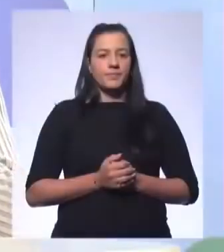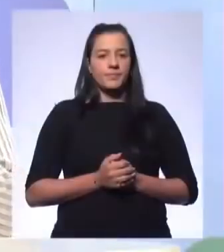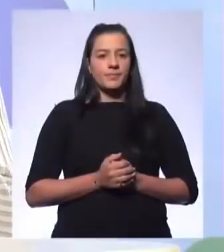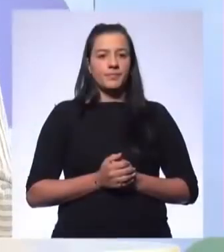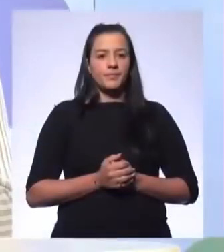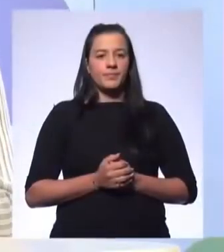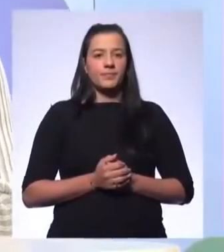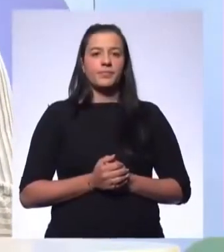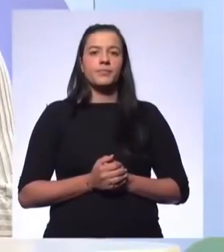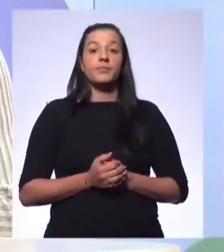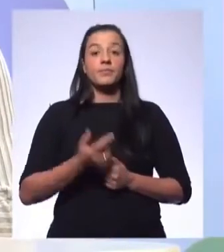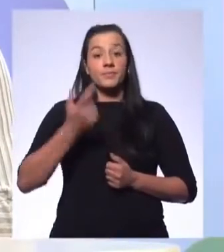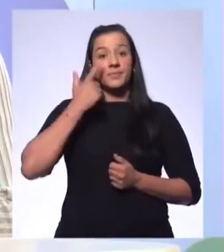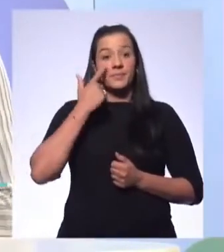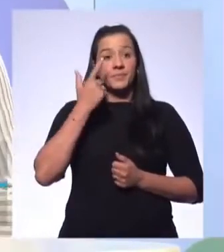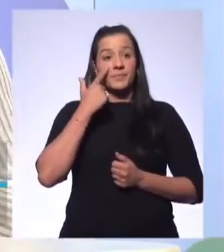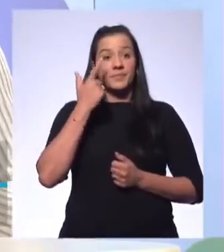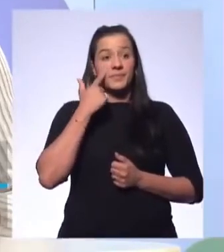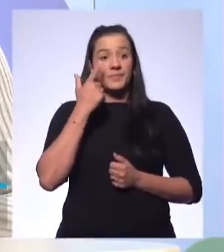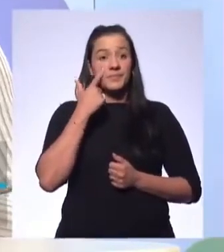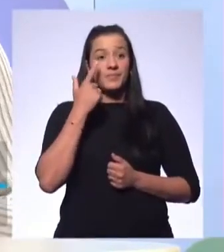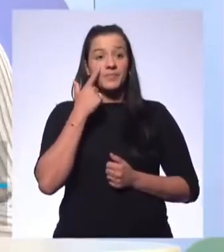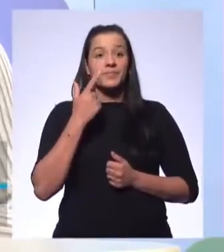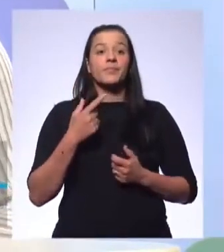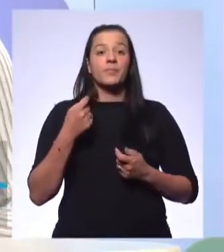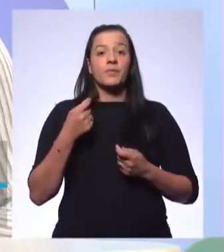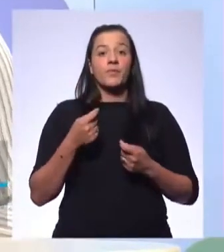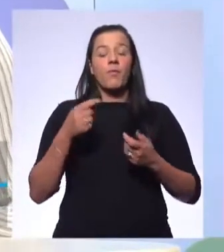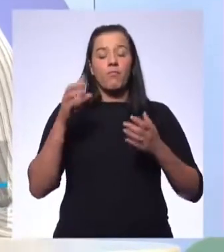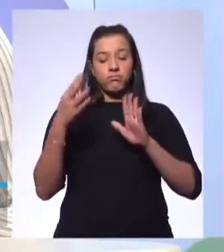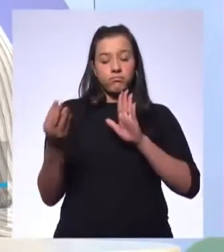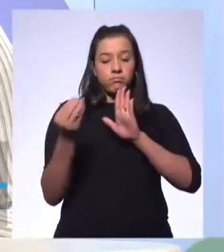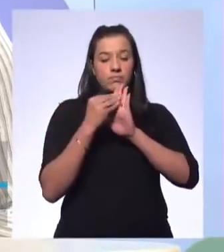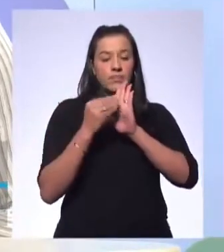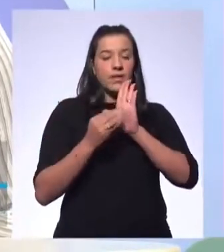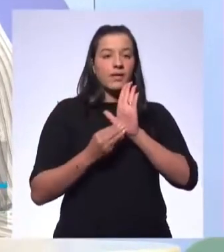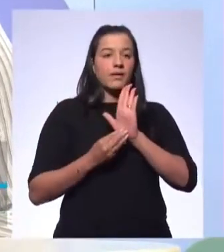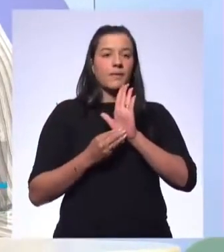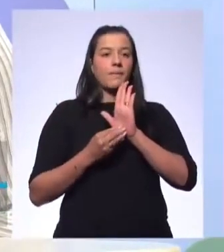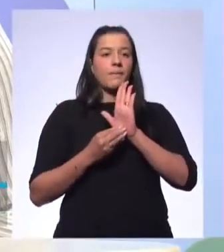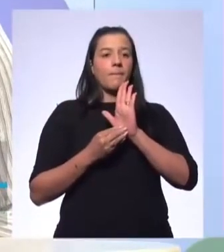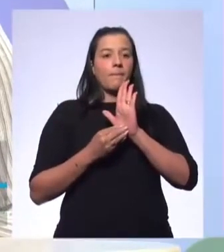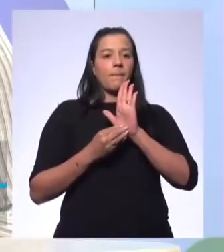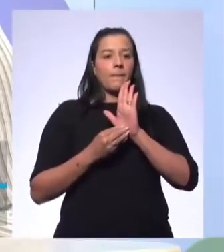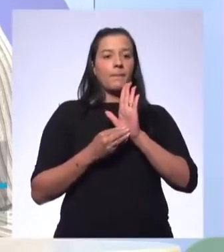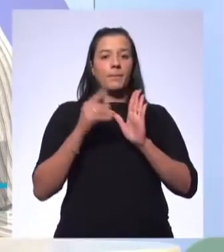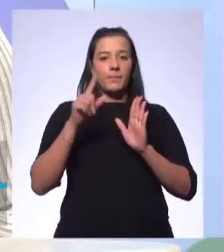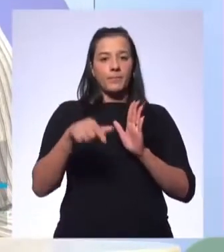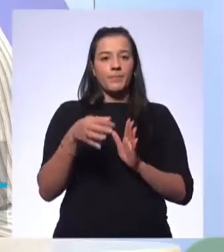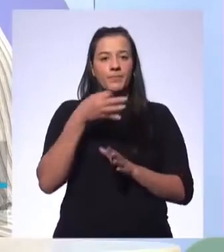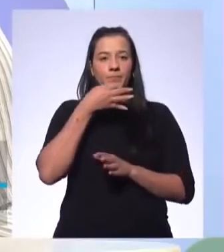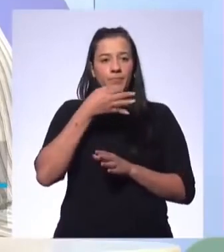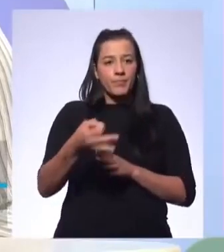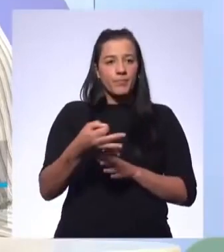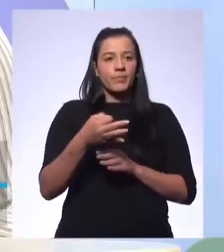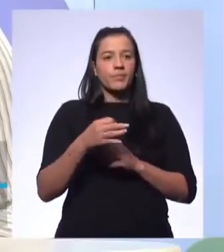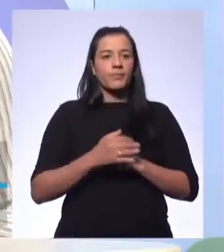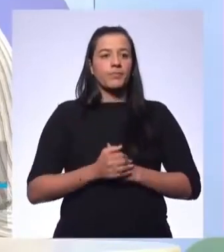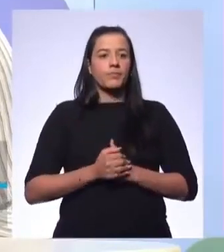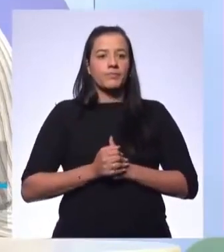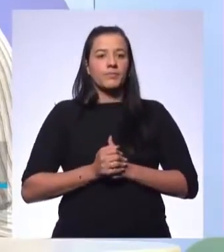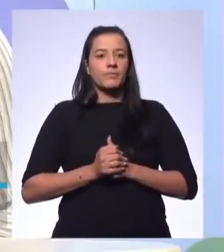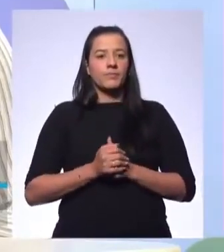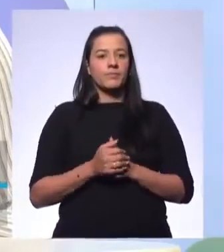Vamos lá, vamos ver aqui o que os estudantes estão colocando aqui no chat. Prof, eu não vou nem comentar aqui porque